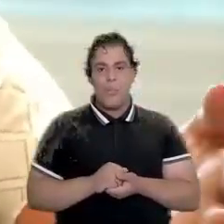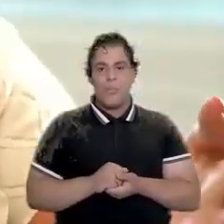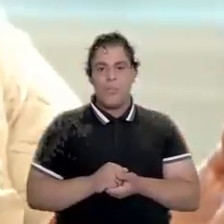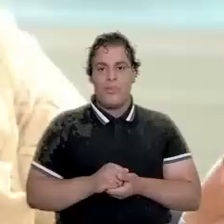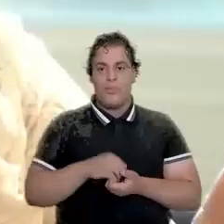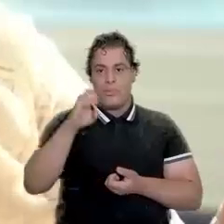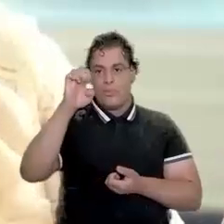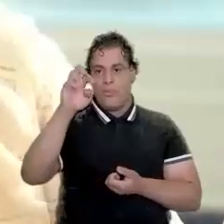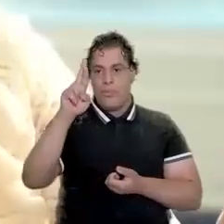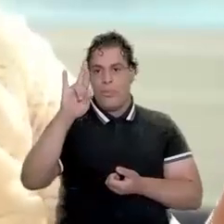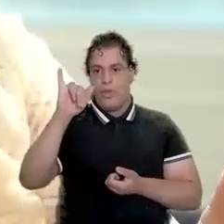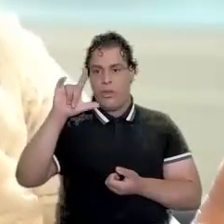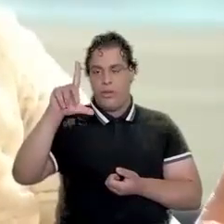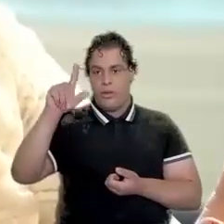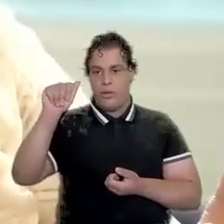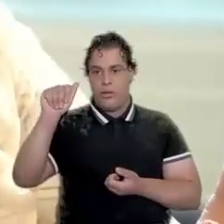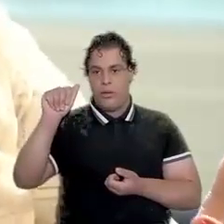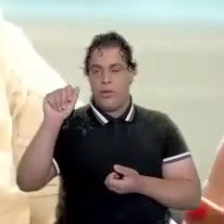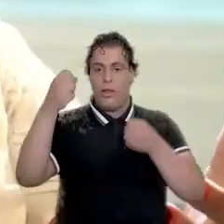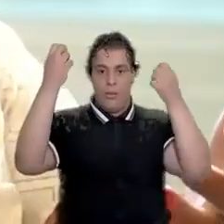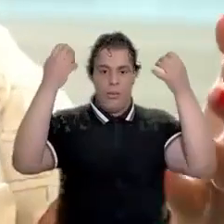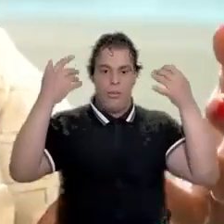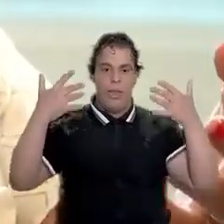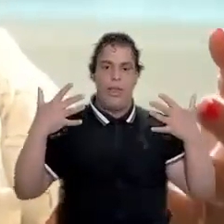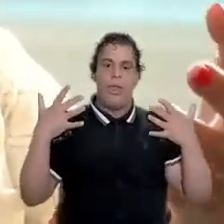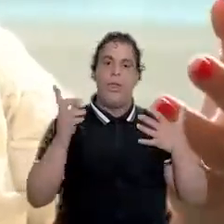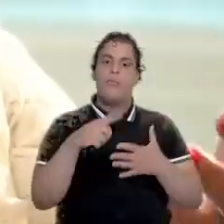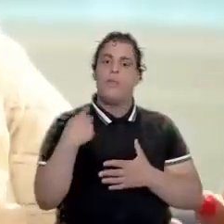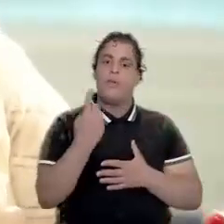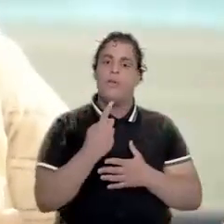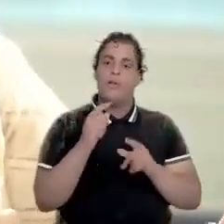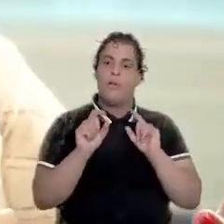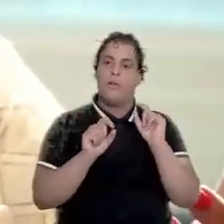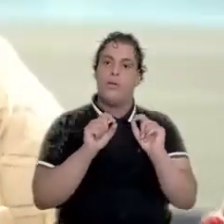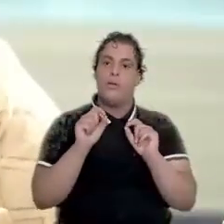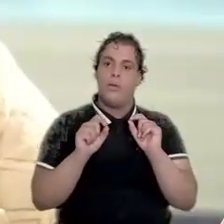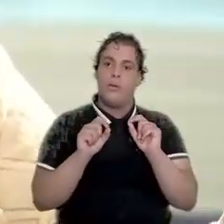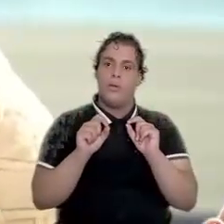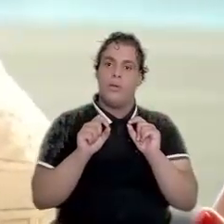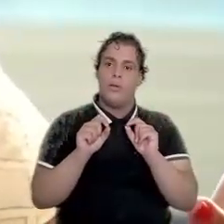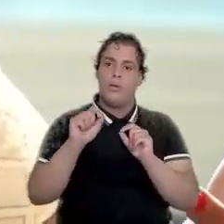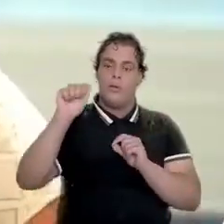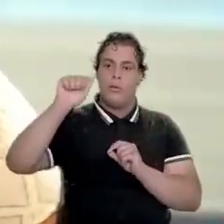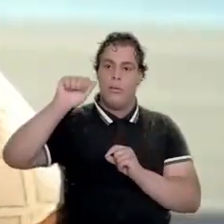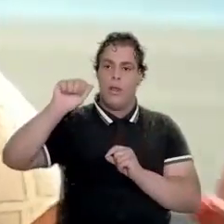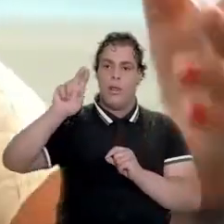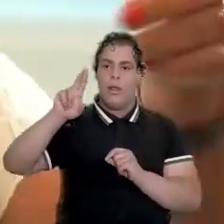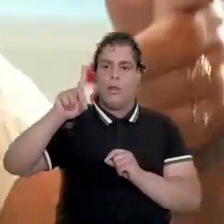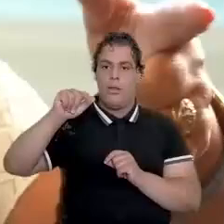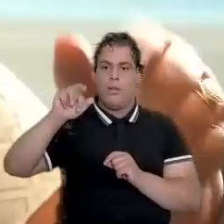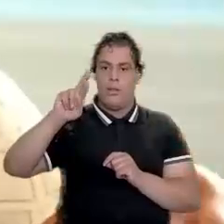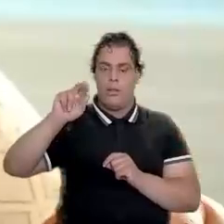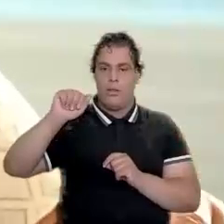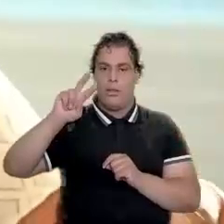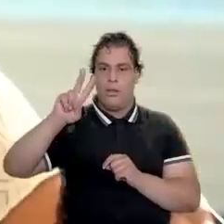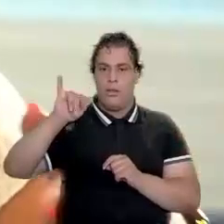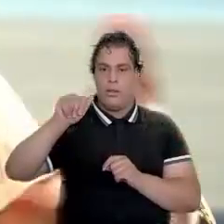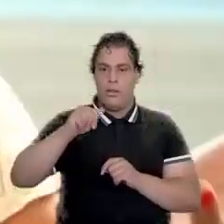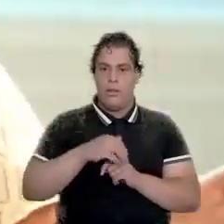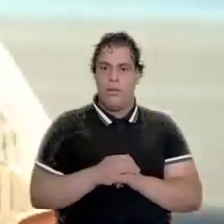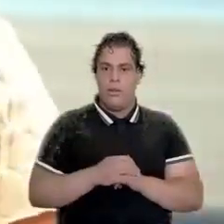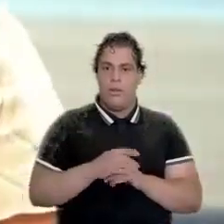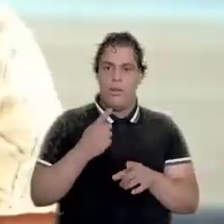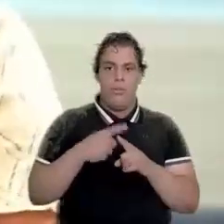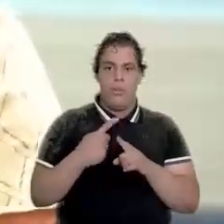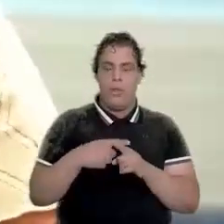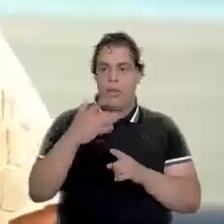a Erilda. Explica para nós o que é uma aldrava, por gentileza, se pode ser dentro... Porque nem